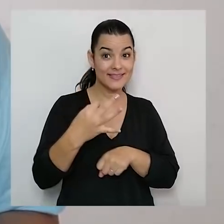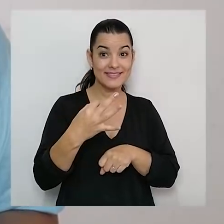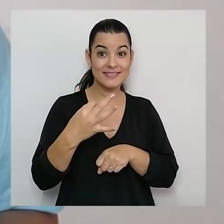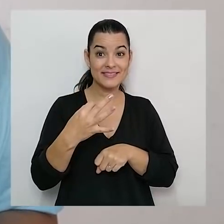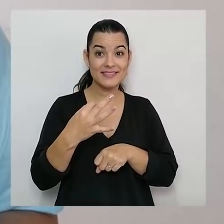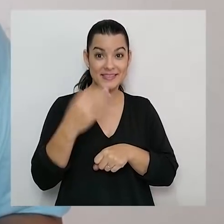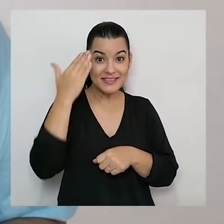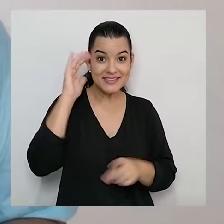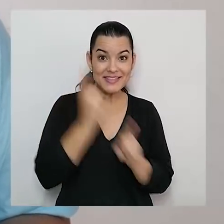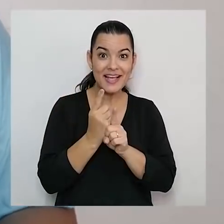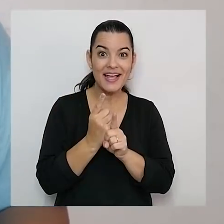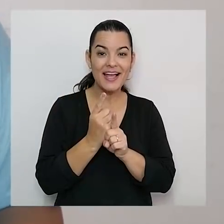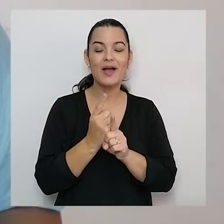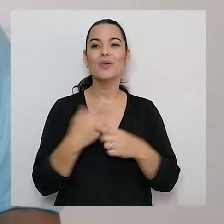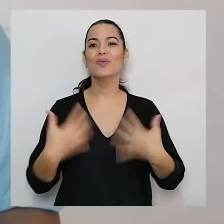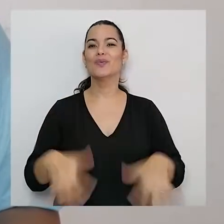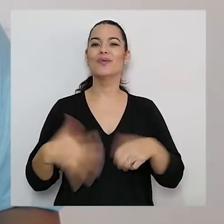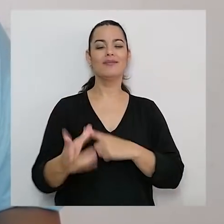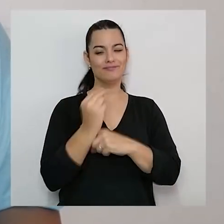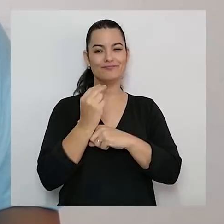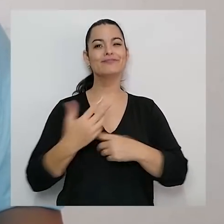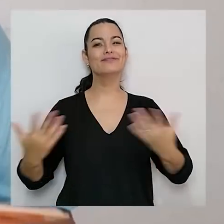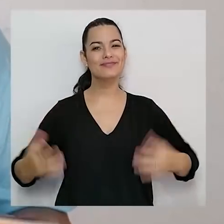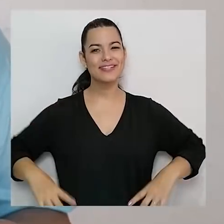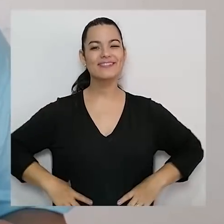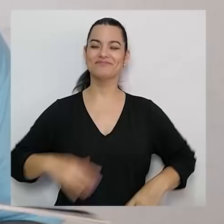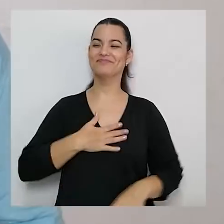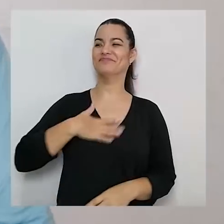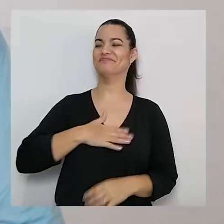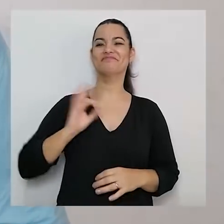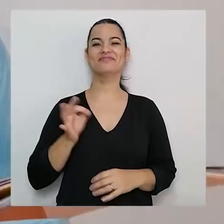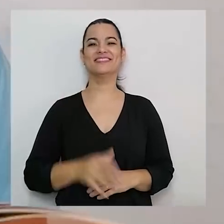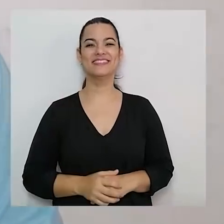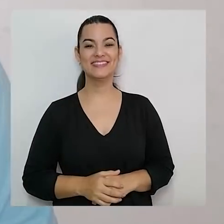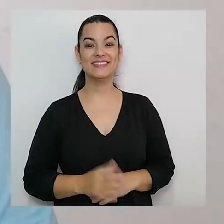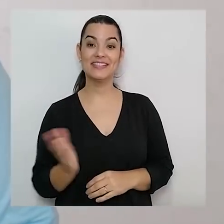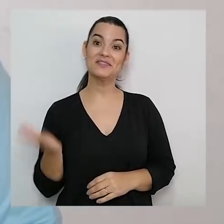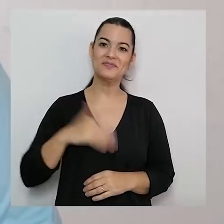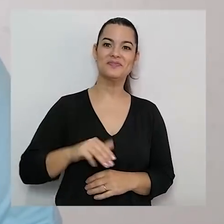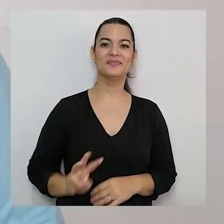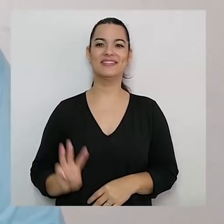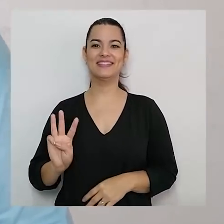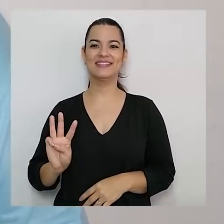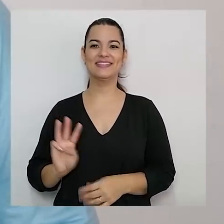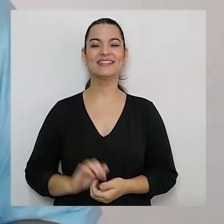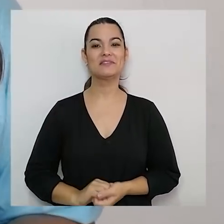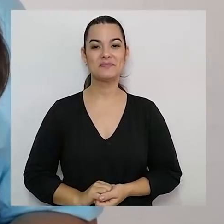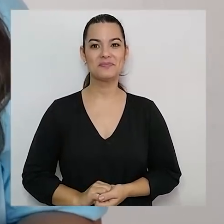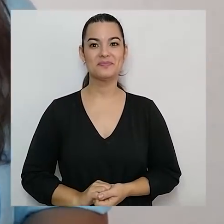atenção, acharam? Que pegadinha, hein? Gostei. Vamos para o